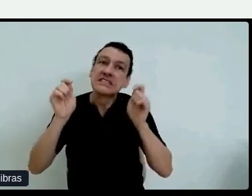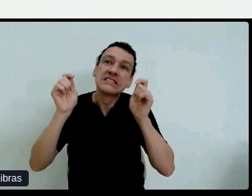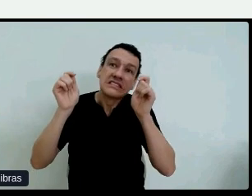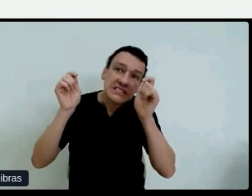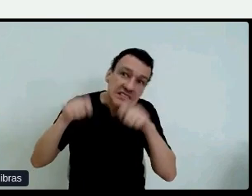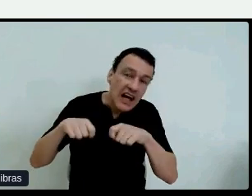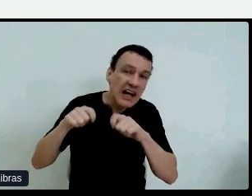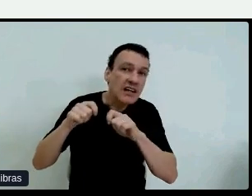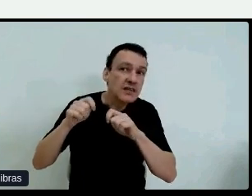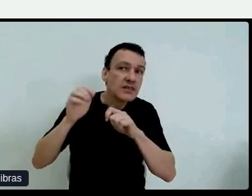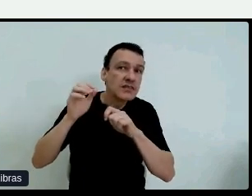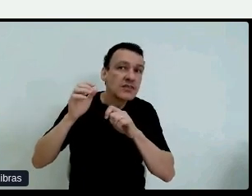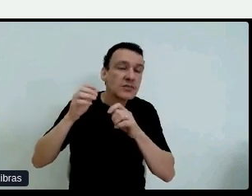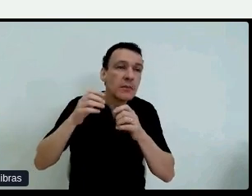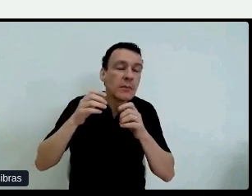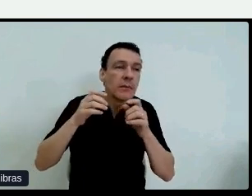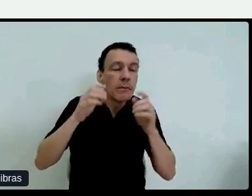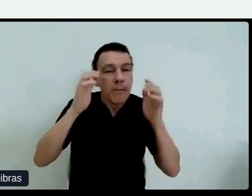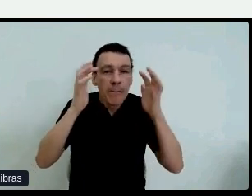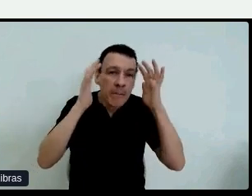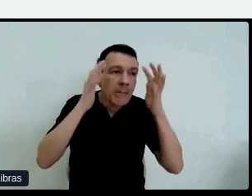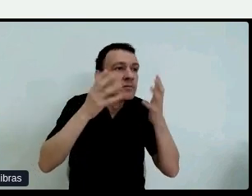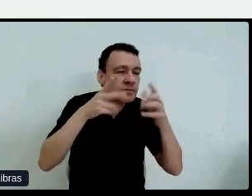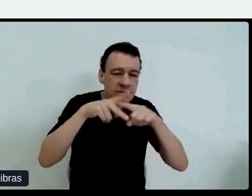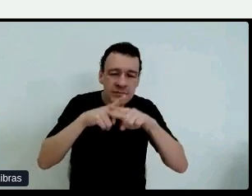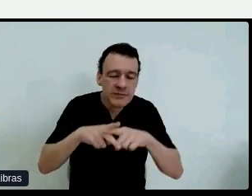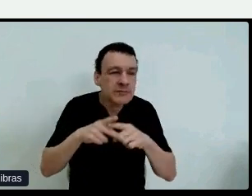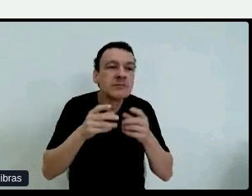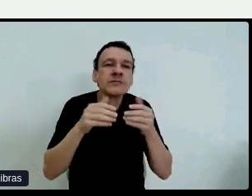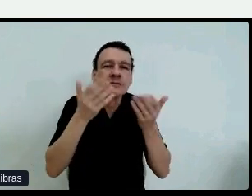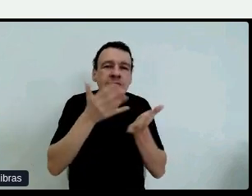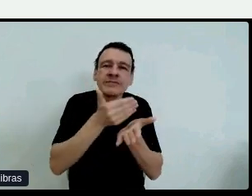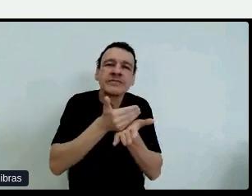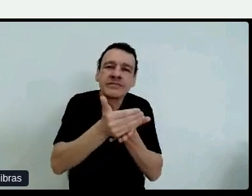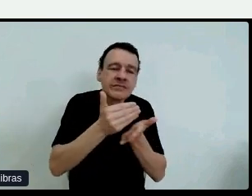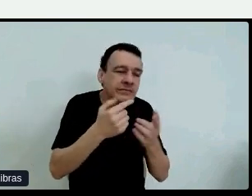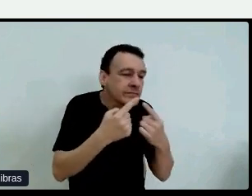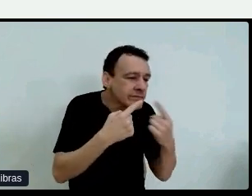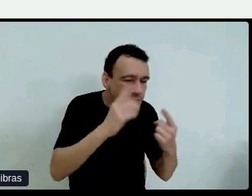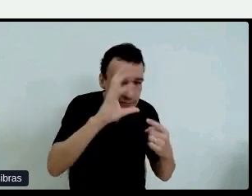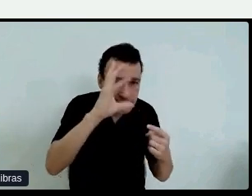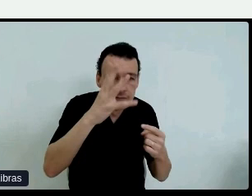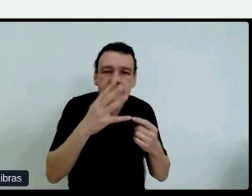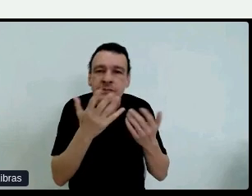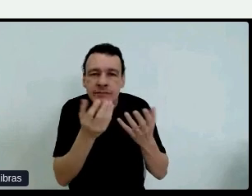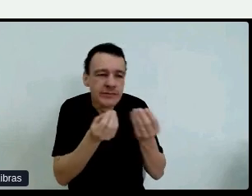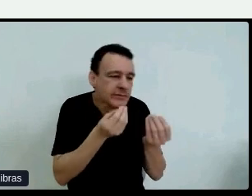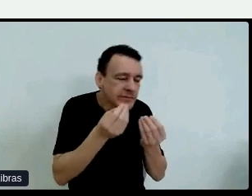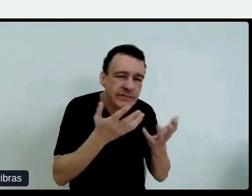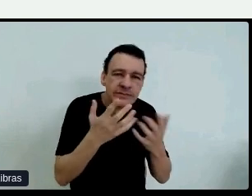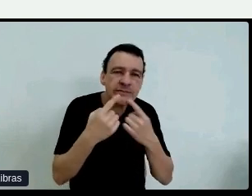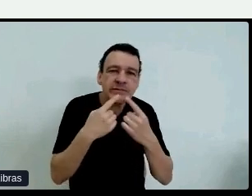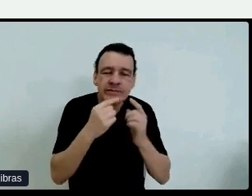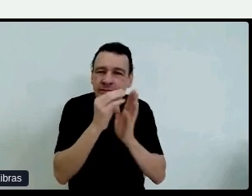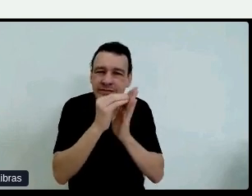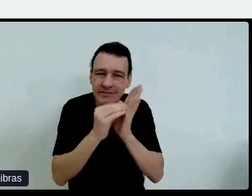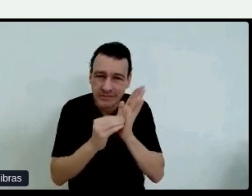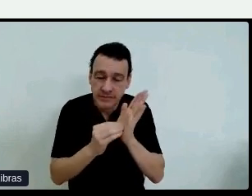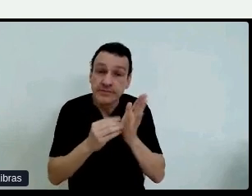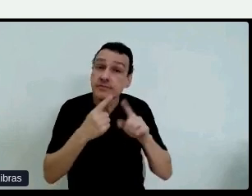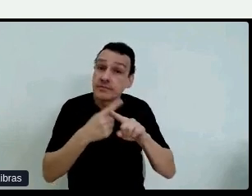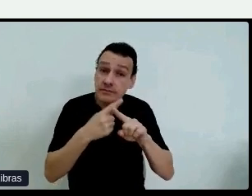resolver isso aqui. Quando que a gente consegue se movimentar para poder resolver esses itens aqui? Porque, ó, a qualquer momento a gente pode